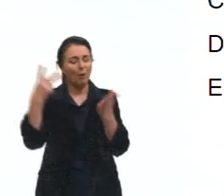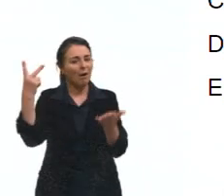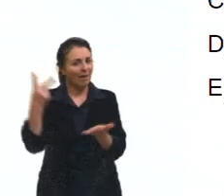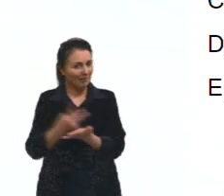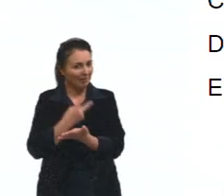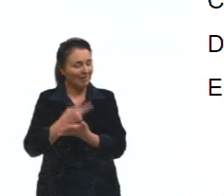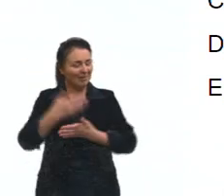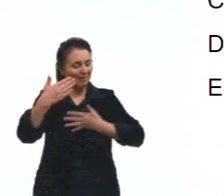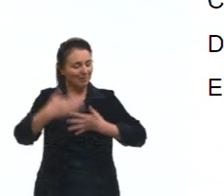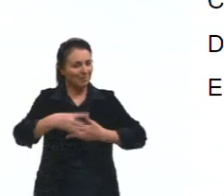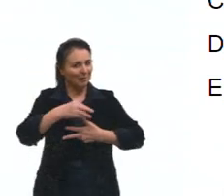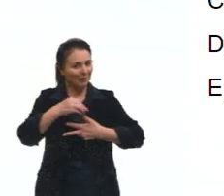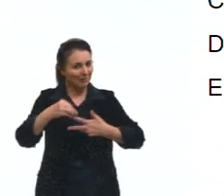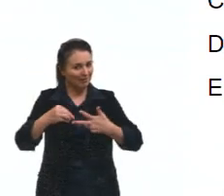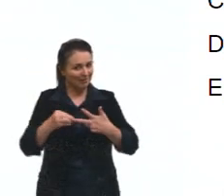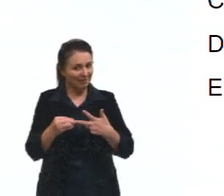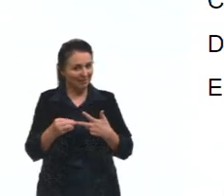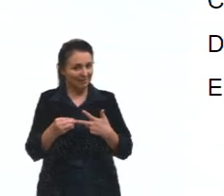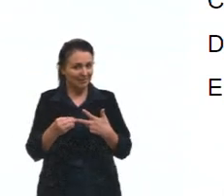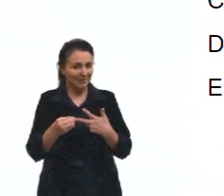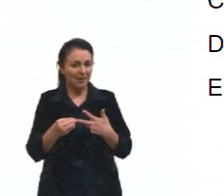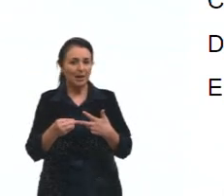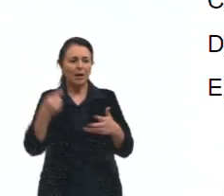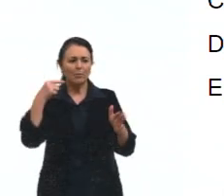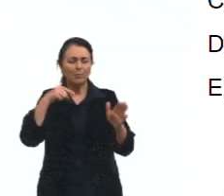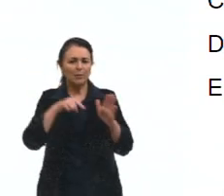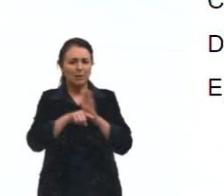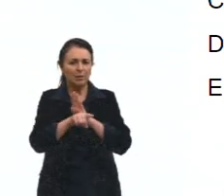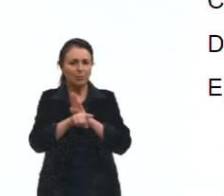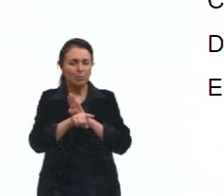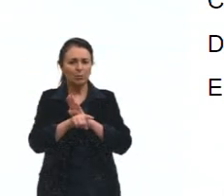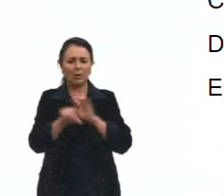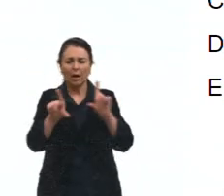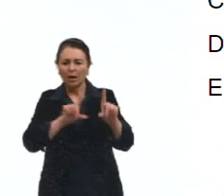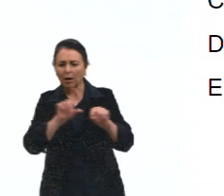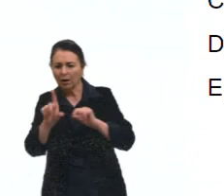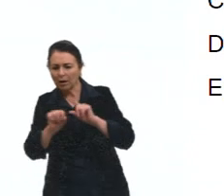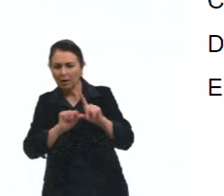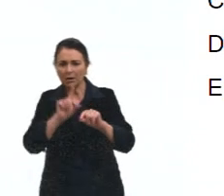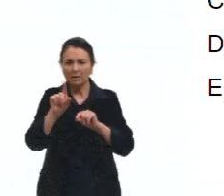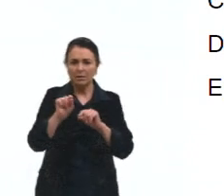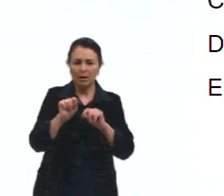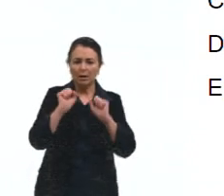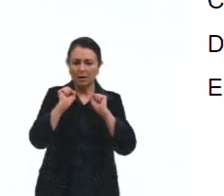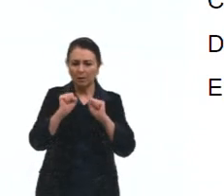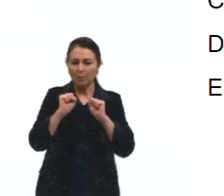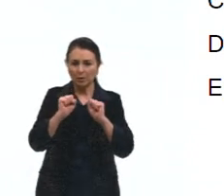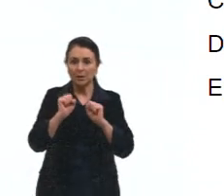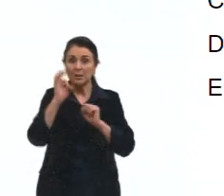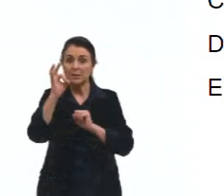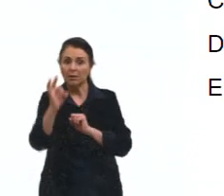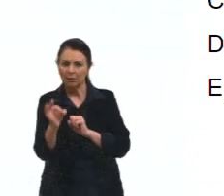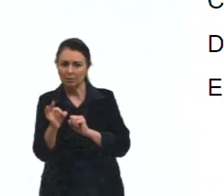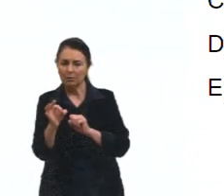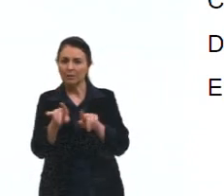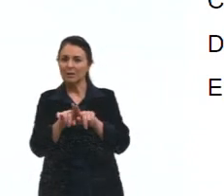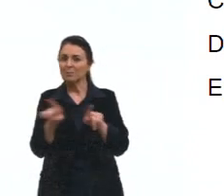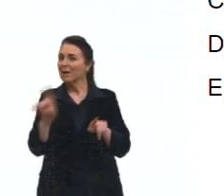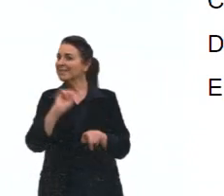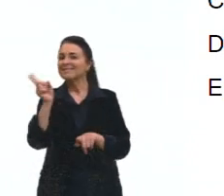muito isso nas provas do Enem as questões aqui as alternativas elas podem estar certas